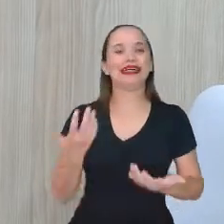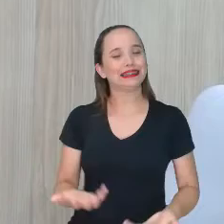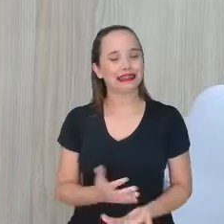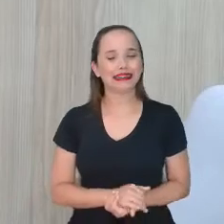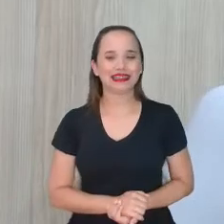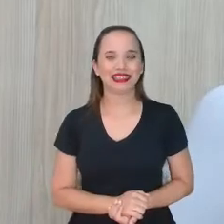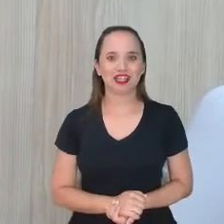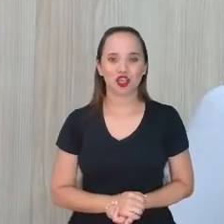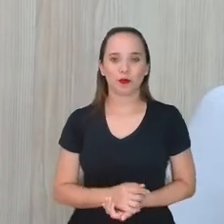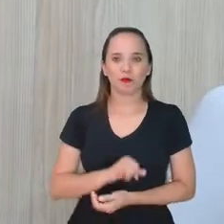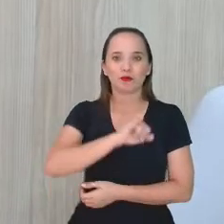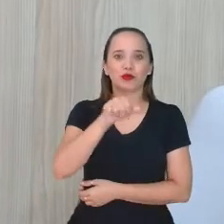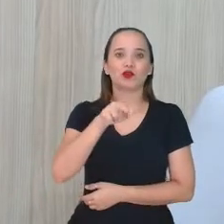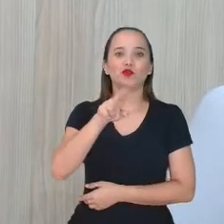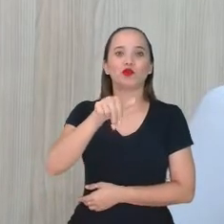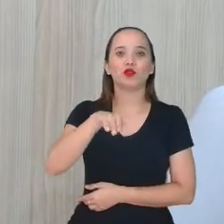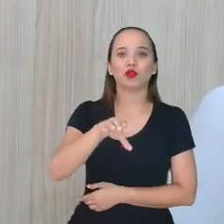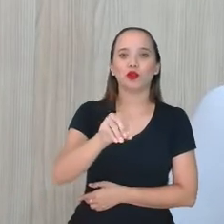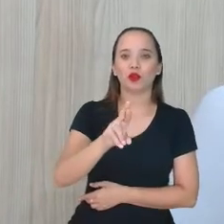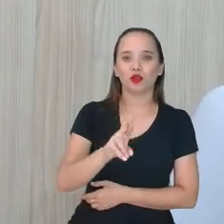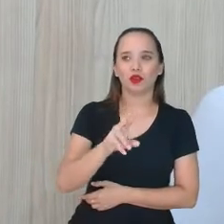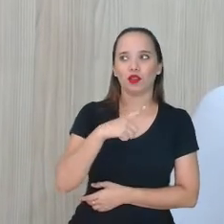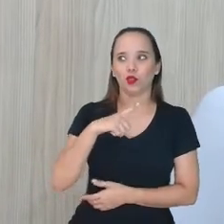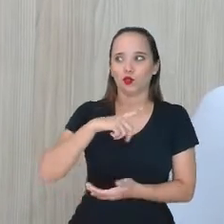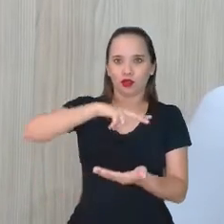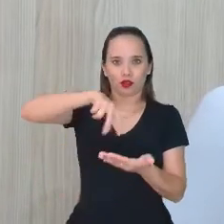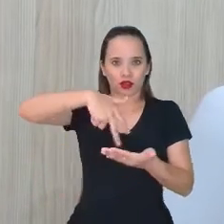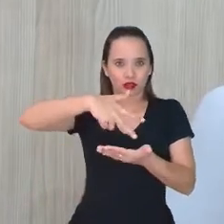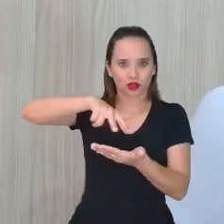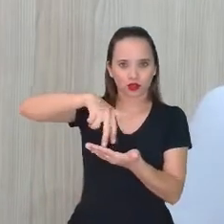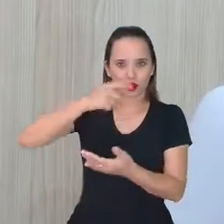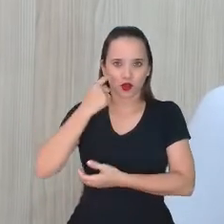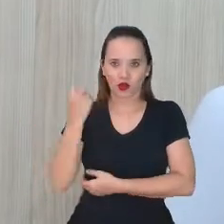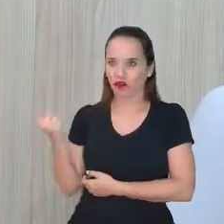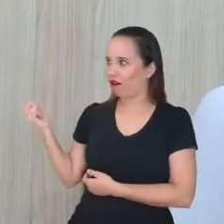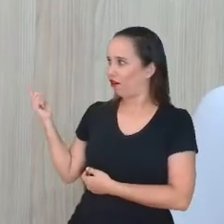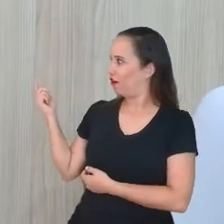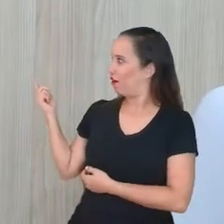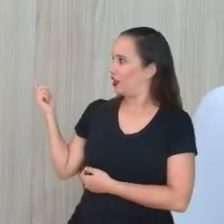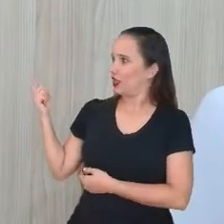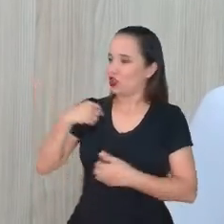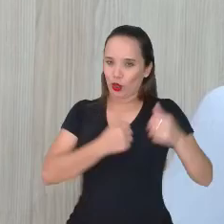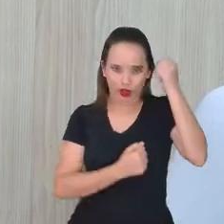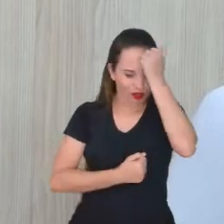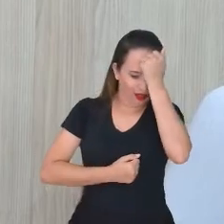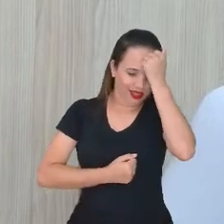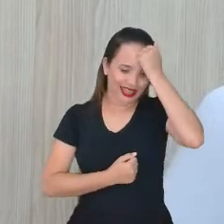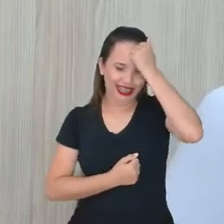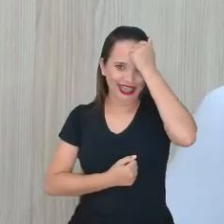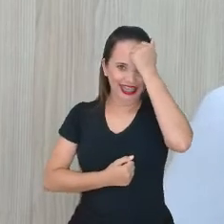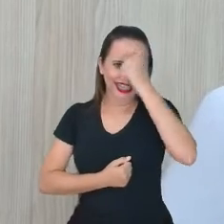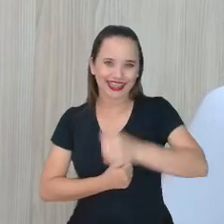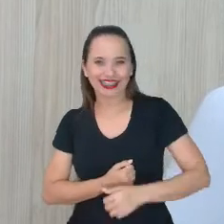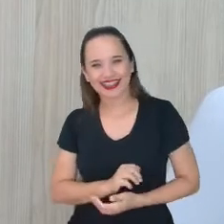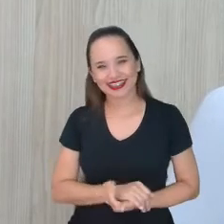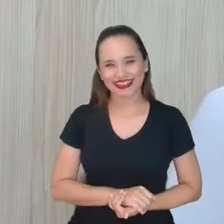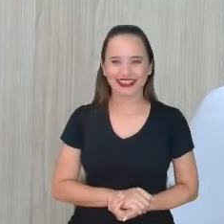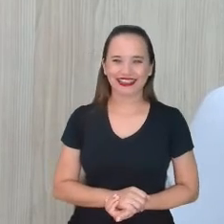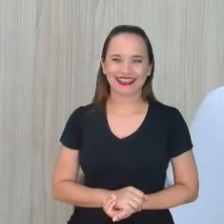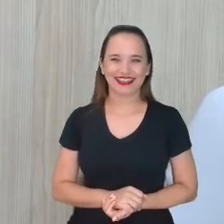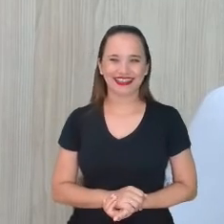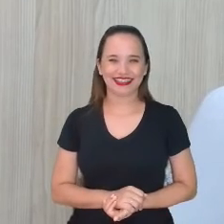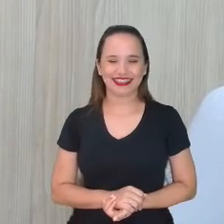sustentabilidade, Juninho. Ó, Juninho, tu tem um gingado desse, Juninho? Tem não, tem E quando não. bota aqui assim, ó, no fundo, ó.